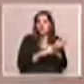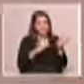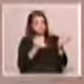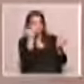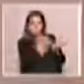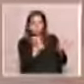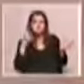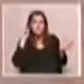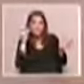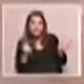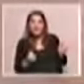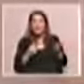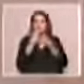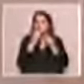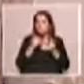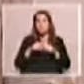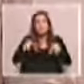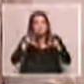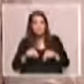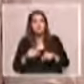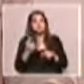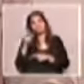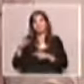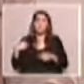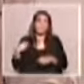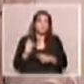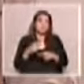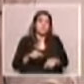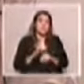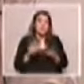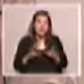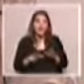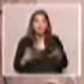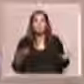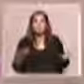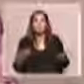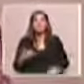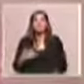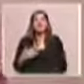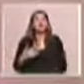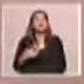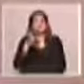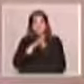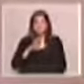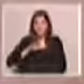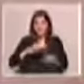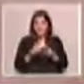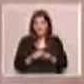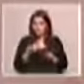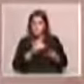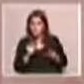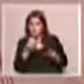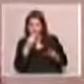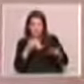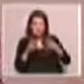nível de higiene e saúde alimentar, que é algo que preocupa as pessoas, não é? Até quando é que nós percebemos que um queijo já não está bom para ser comido, não é?